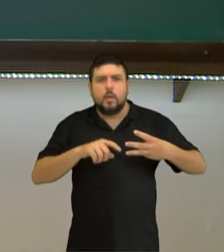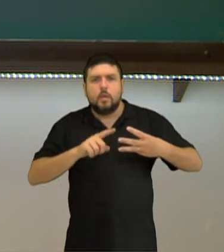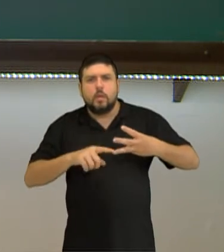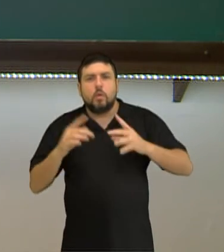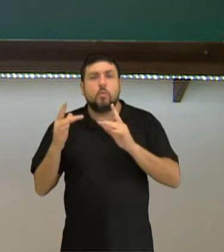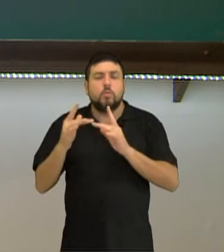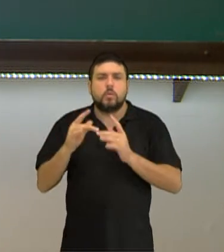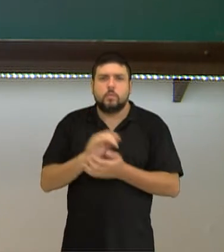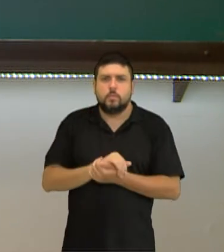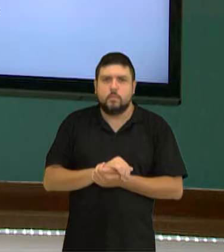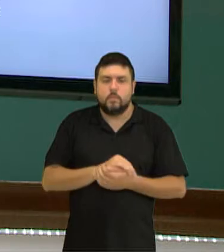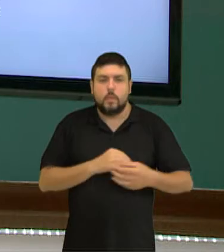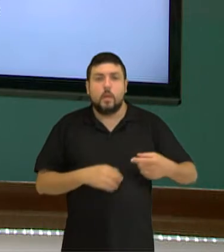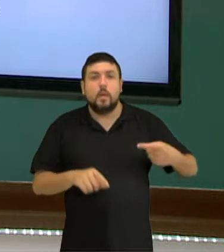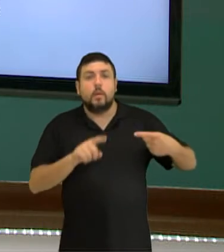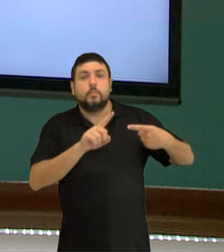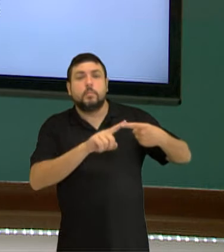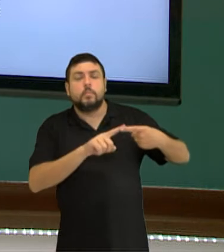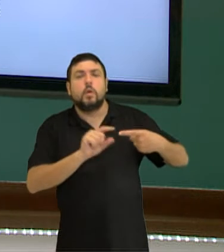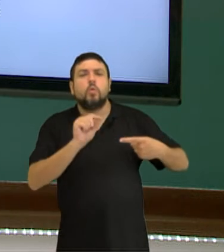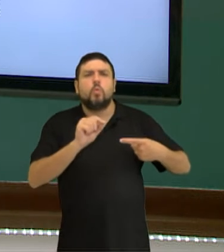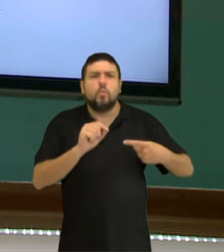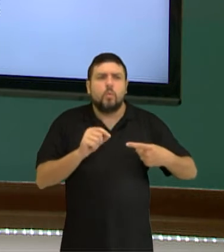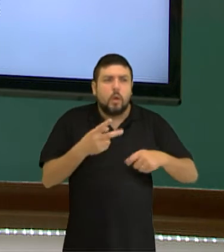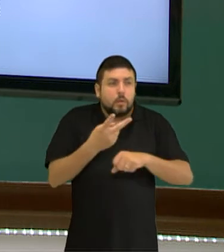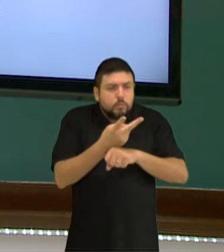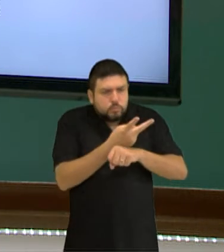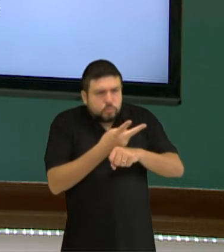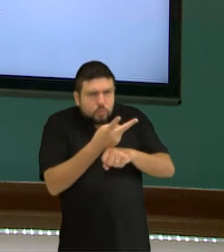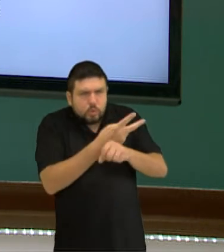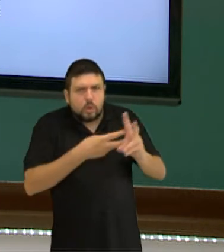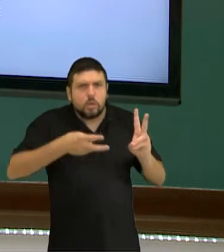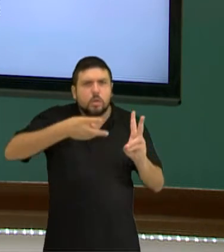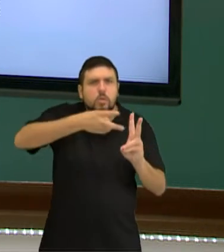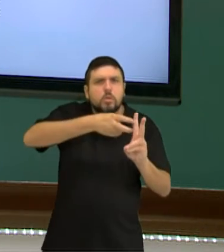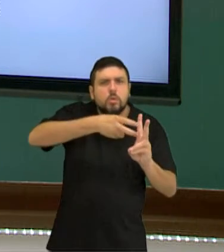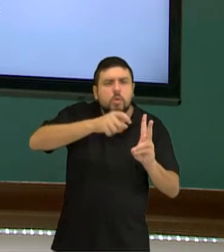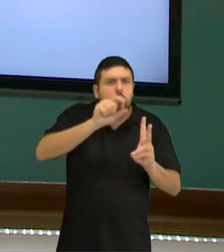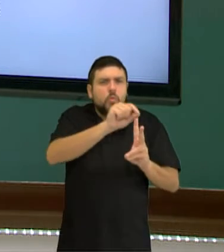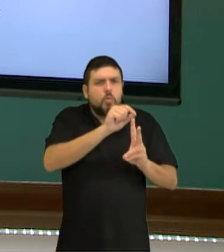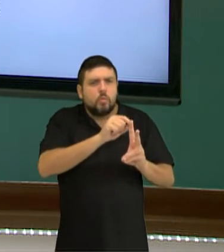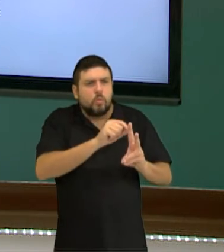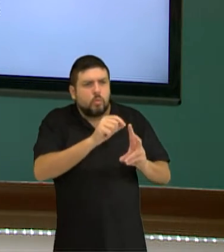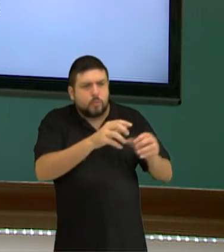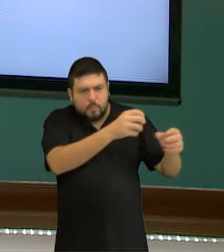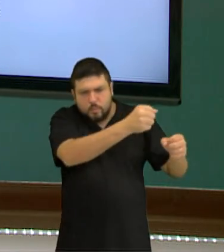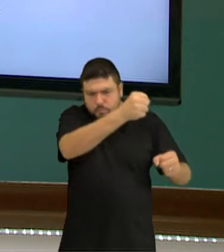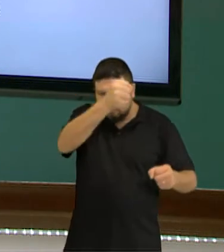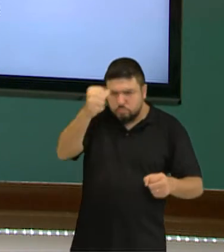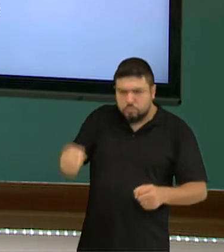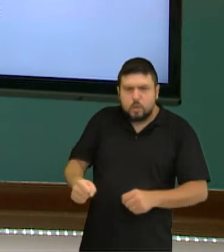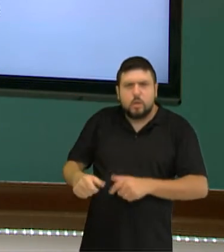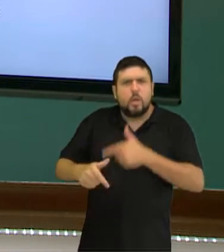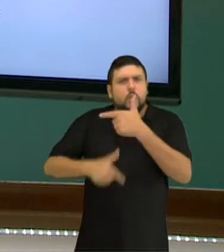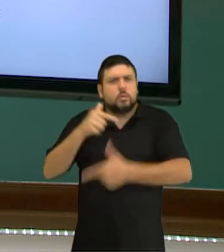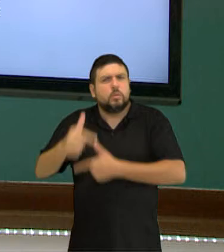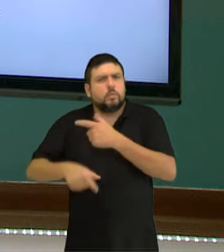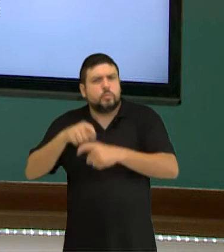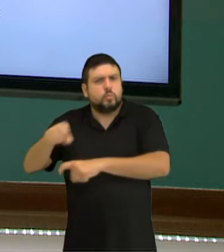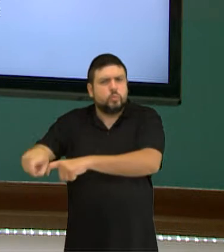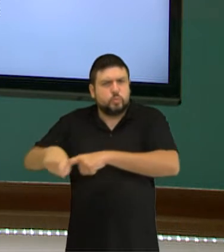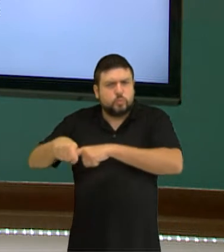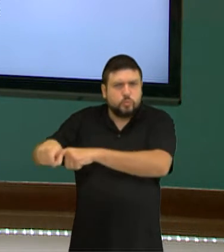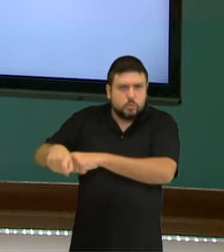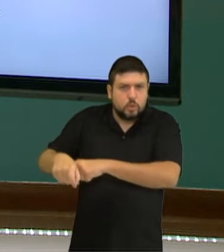busca do negro da terra, em busca dos indígenas para trabalhar nas lavouras e no transporte de mercadorias, e também